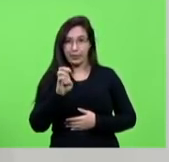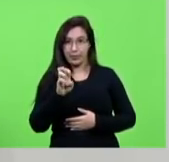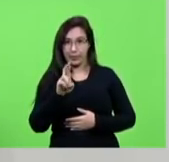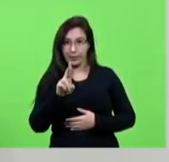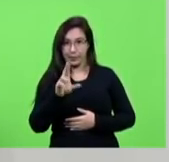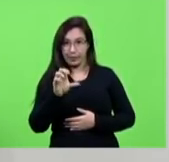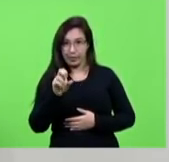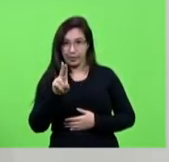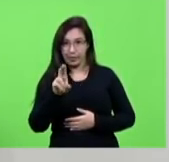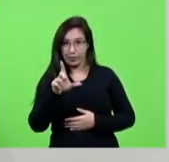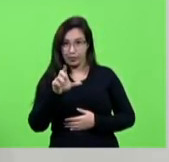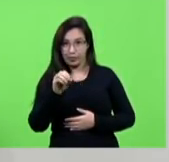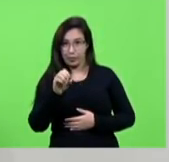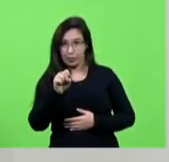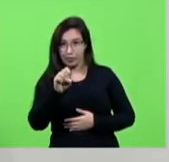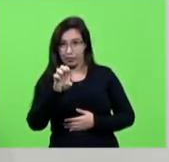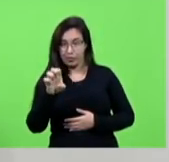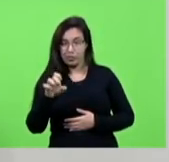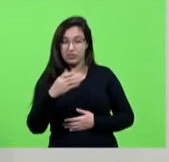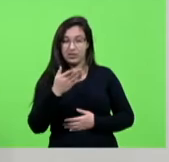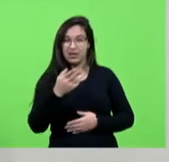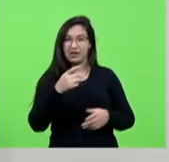Isso era lá o lugar do preso, era lá dentro.